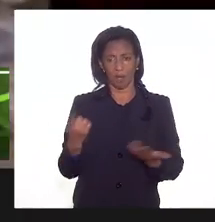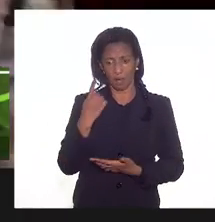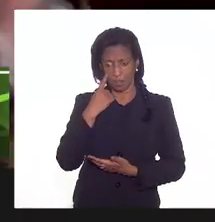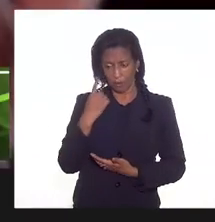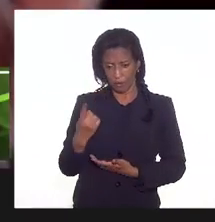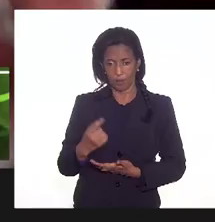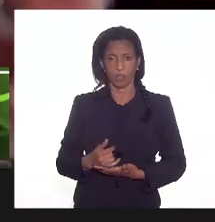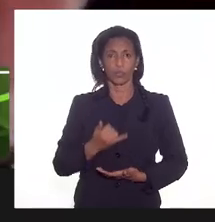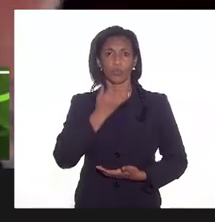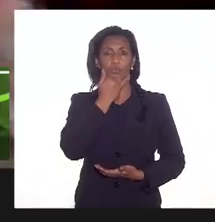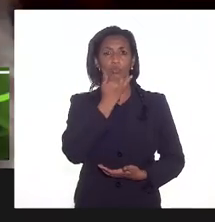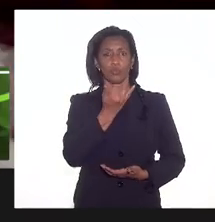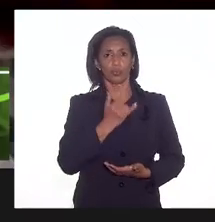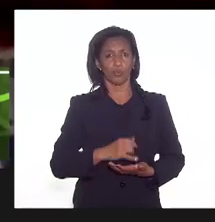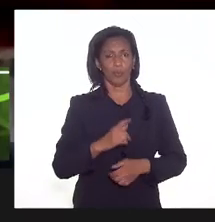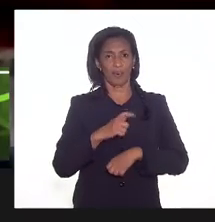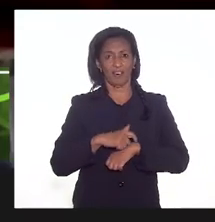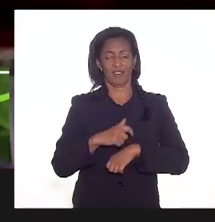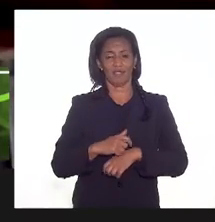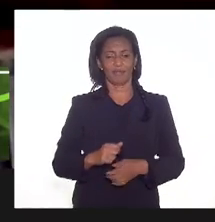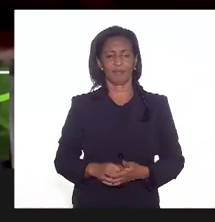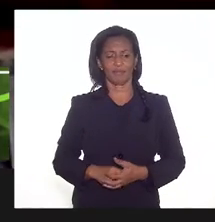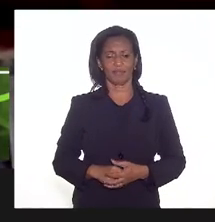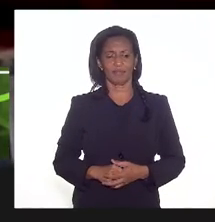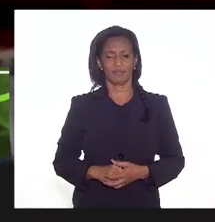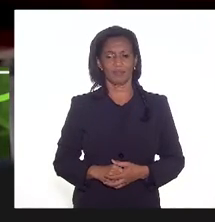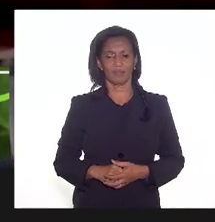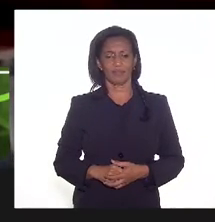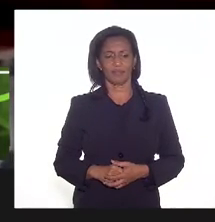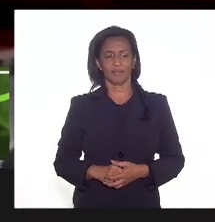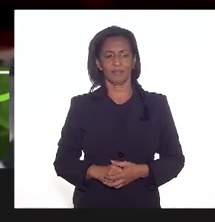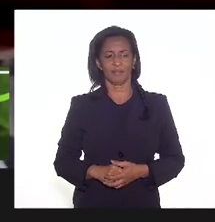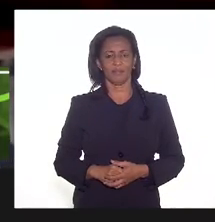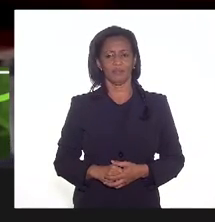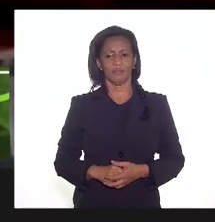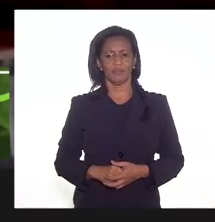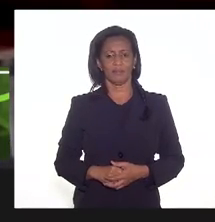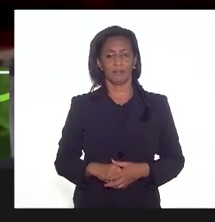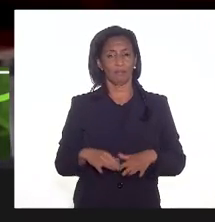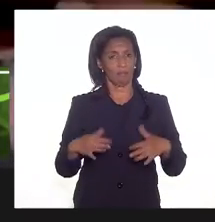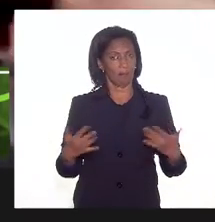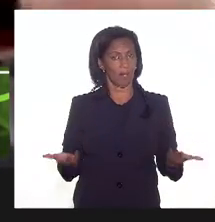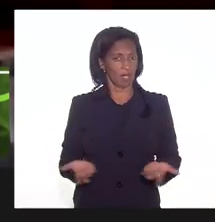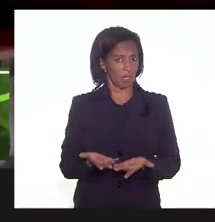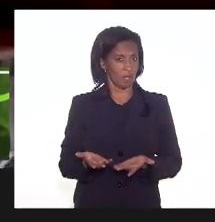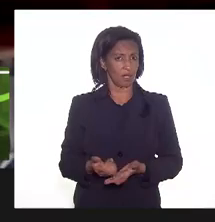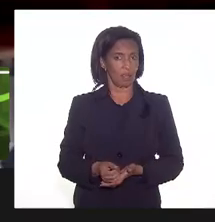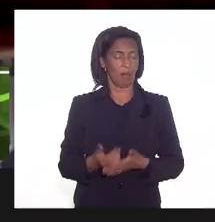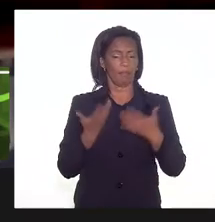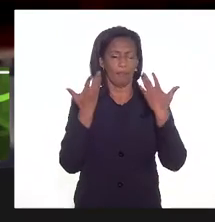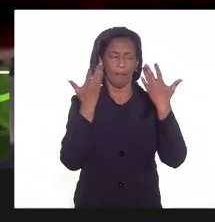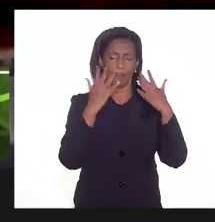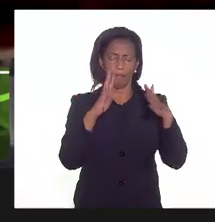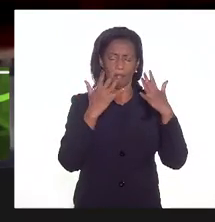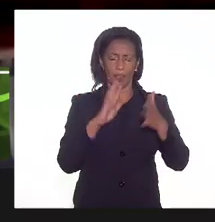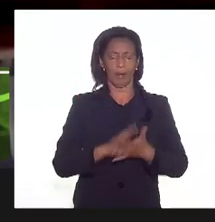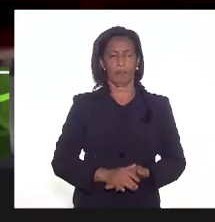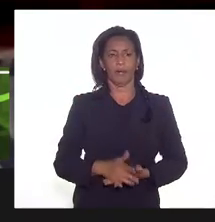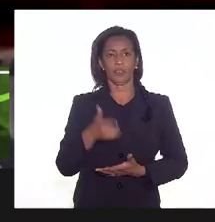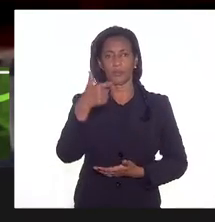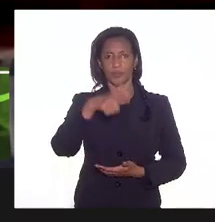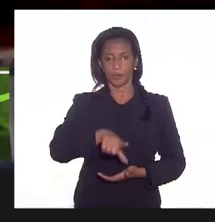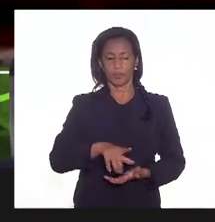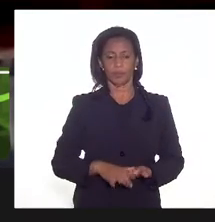chat desculpa Dani perdão eu não tinha visto aqui esse recado mas é isso acho que parabéns acho que mais uma